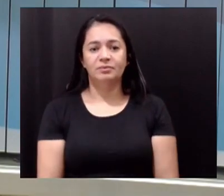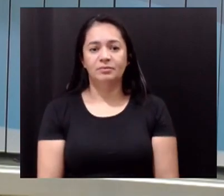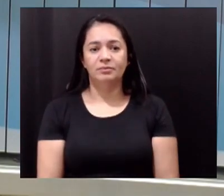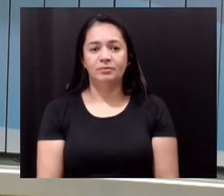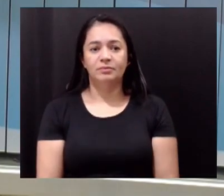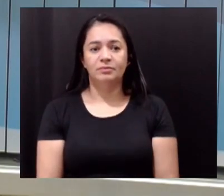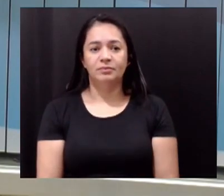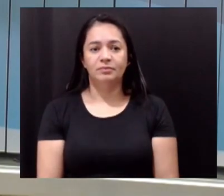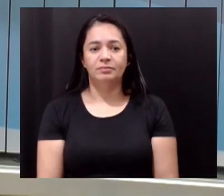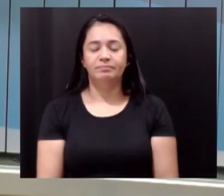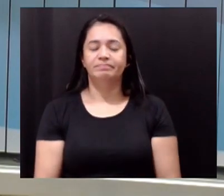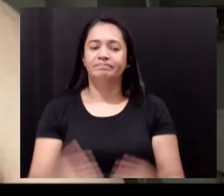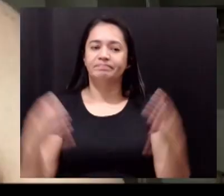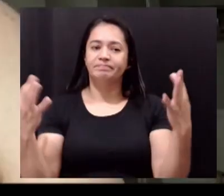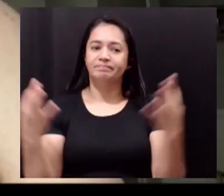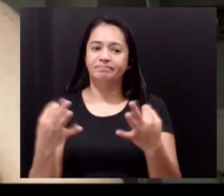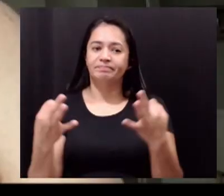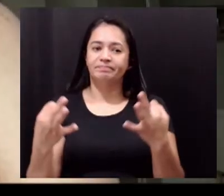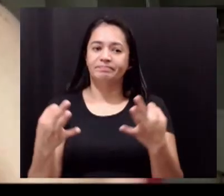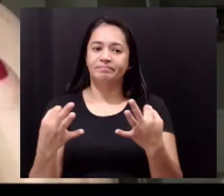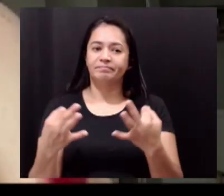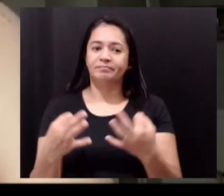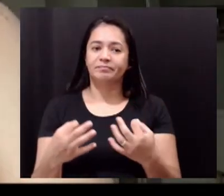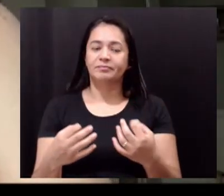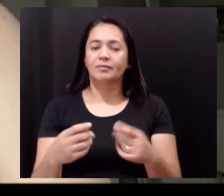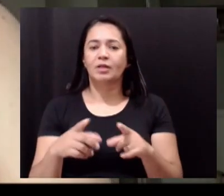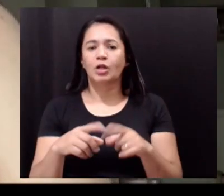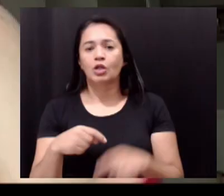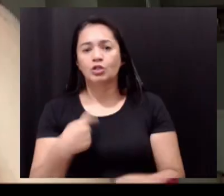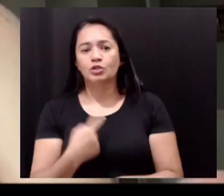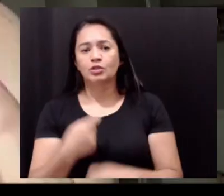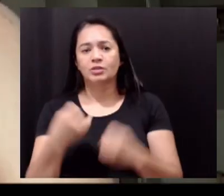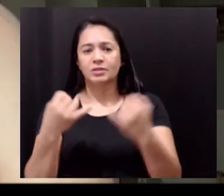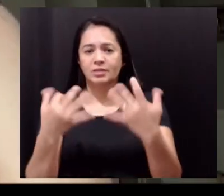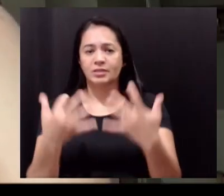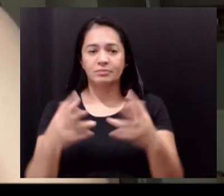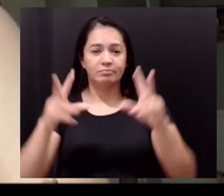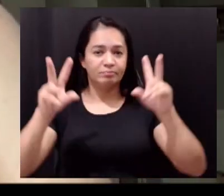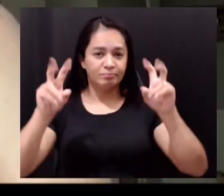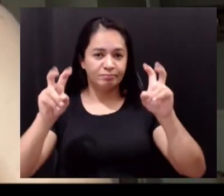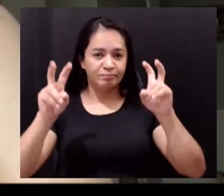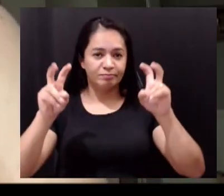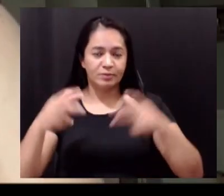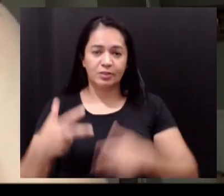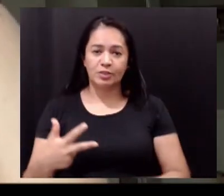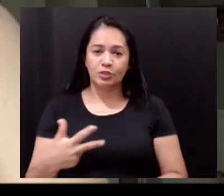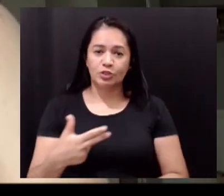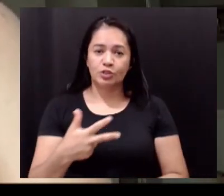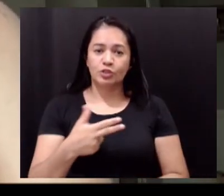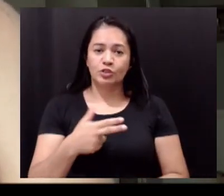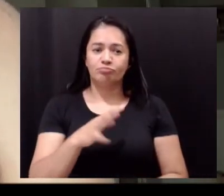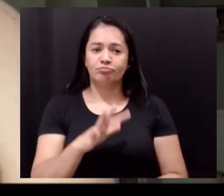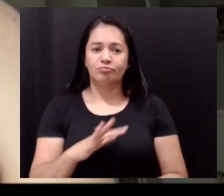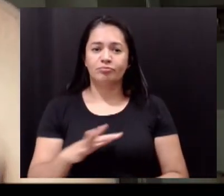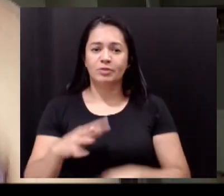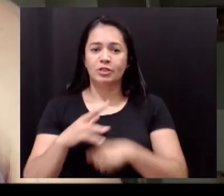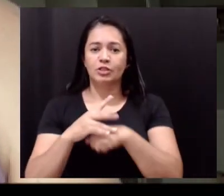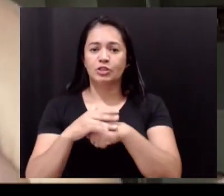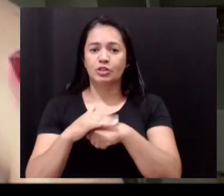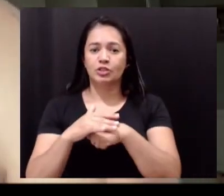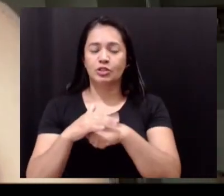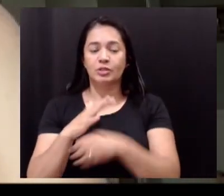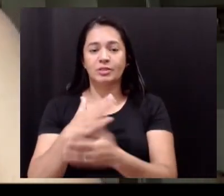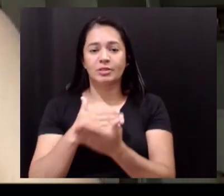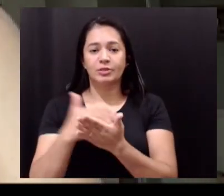Perfeito. Lembrar que quando a gente fala em termos de cirurgia, a gente está falando geralmente de doenças iniciais. A gente